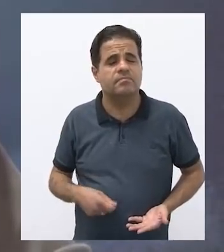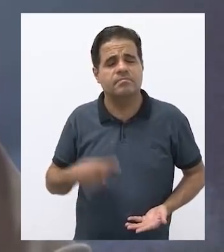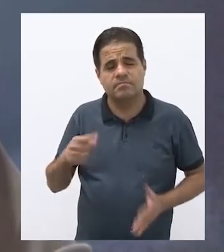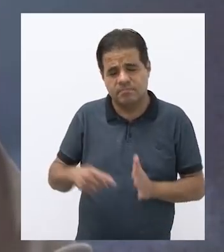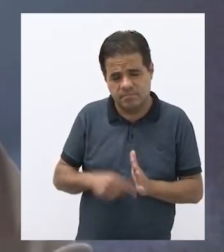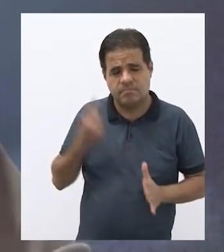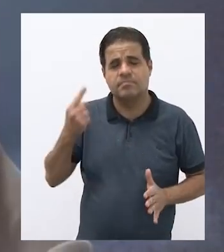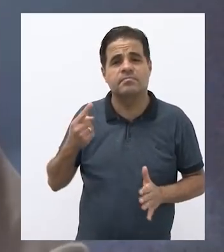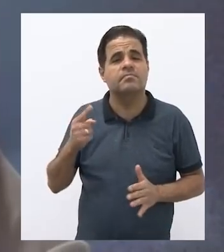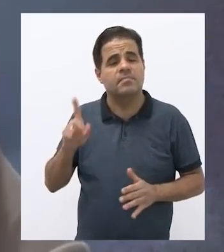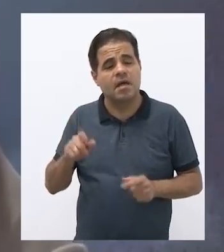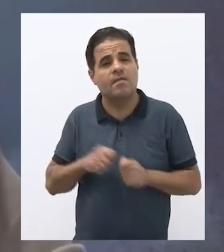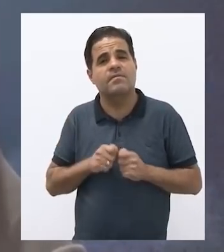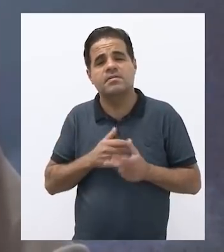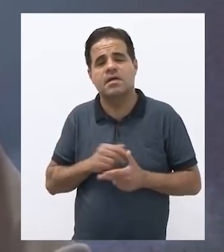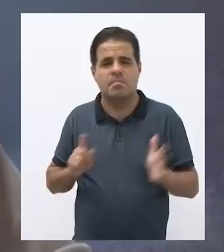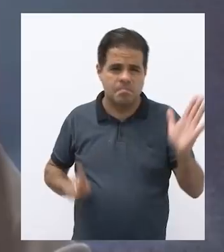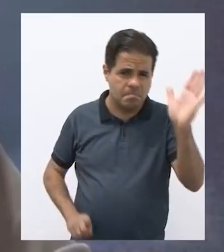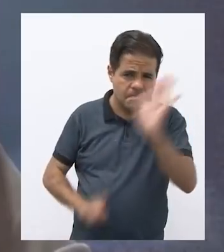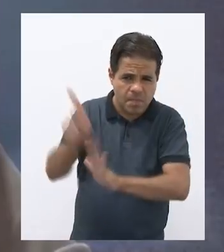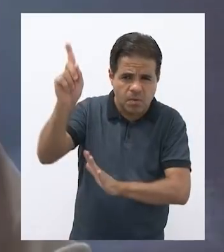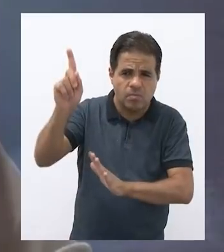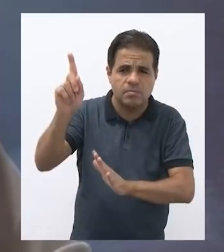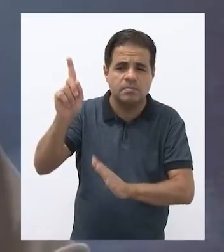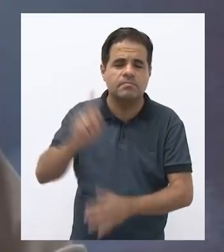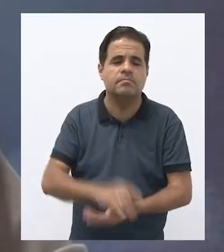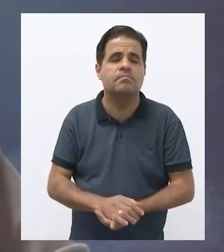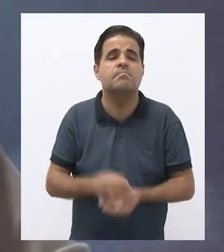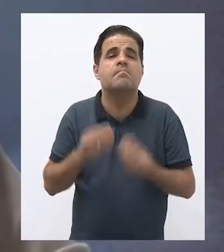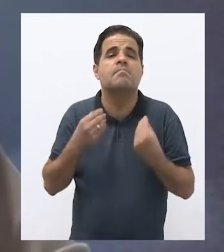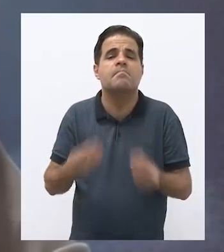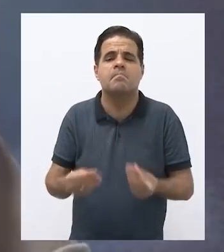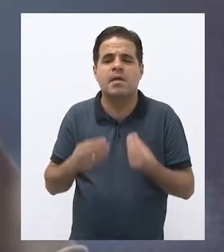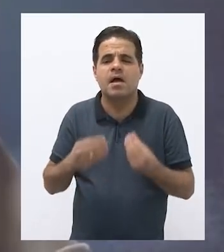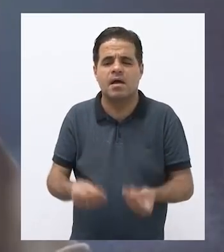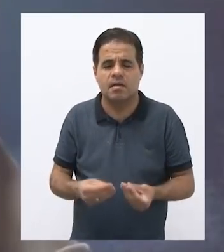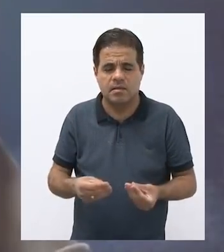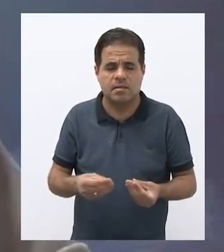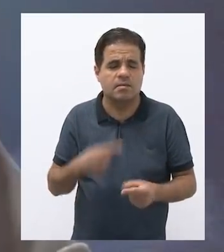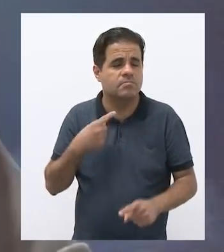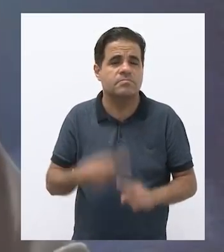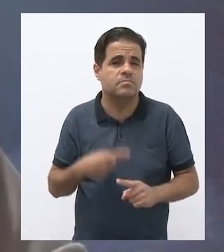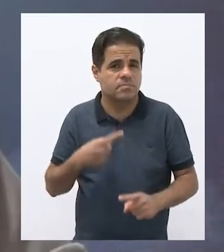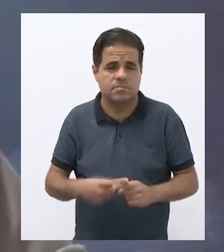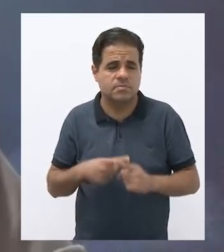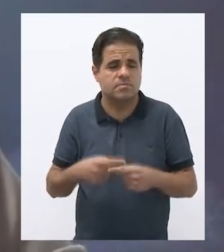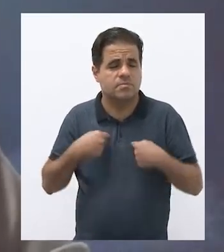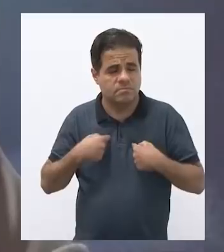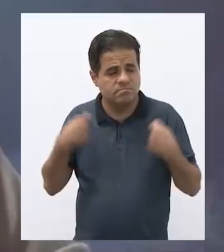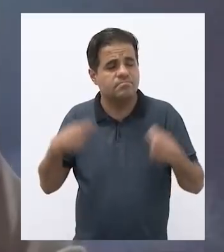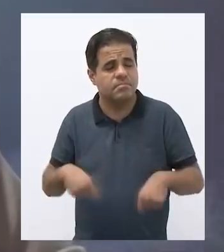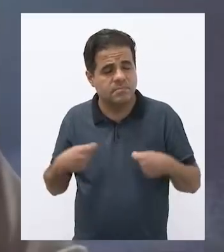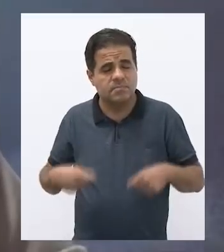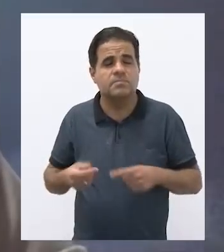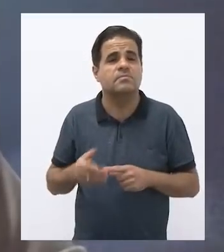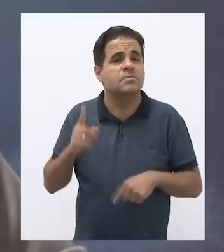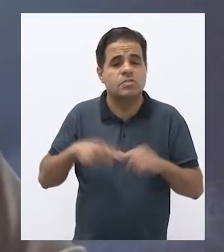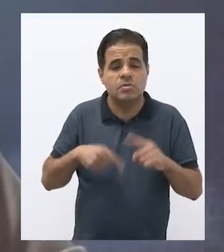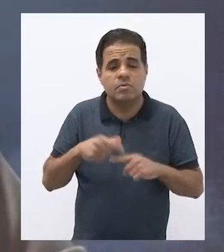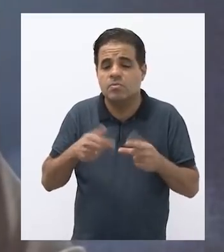primeiro, fazer a seguinte pergunta: para que ou por que eu preciso desse